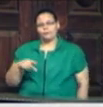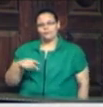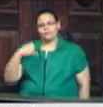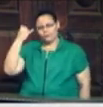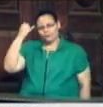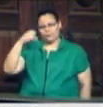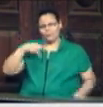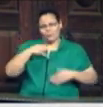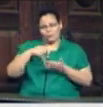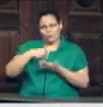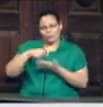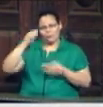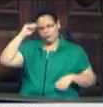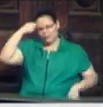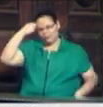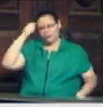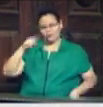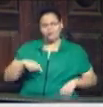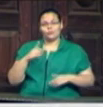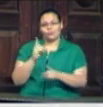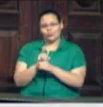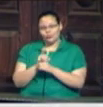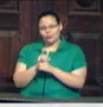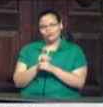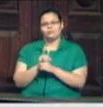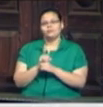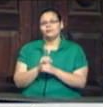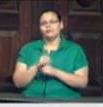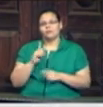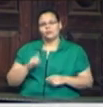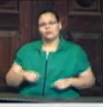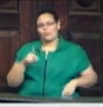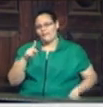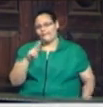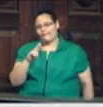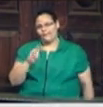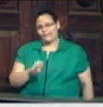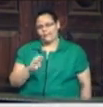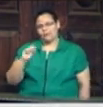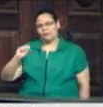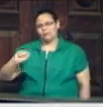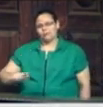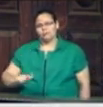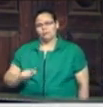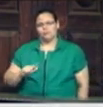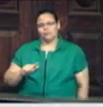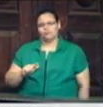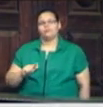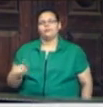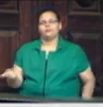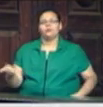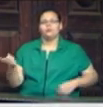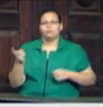encontrado na camada do pré-sal, voltar ao regime de concessão.